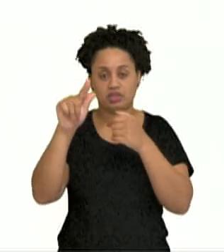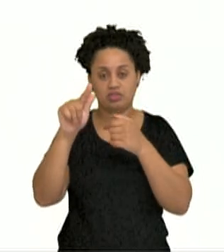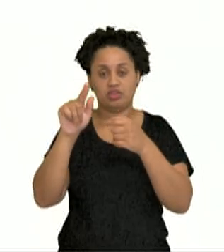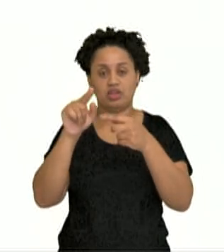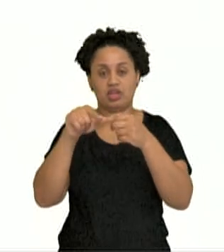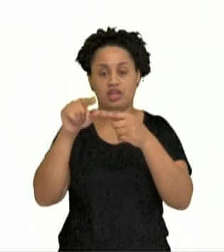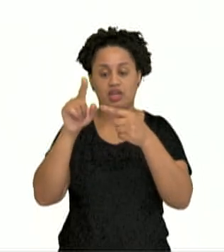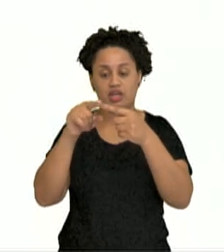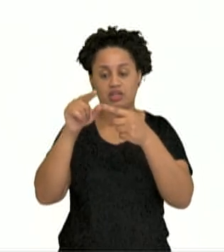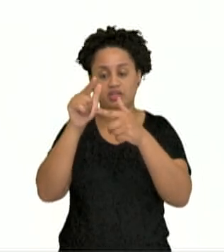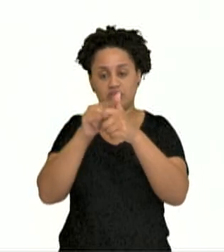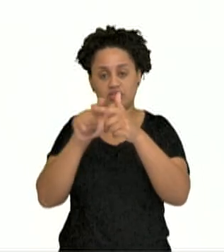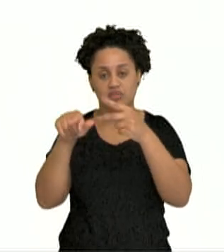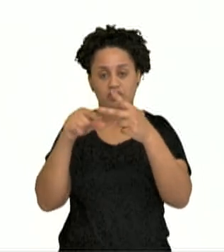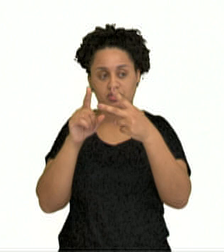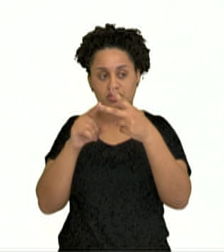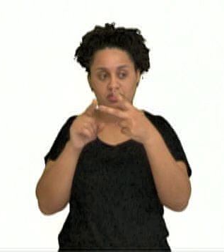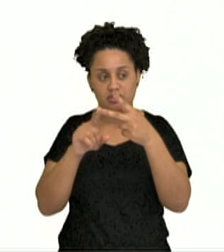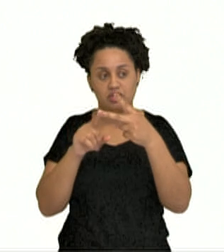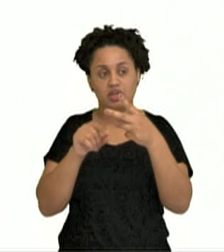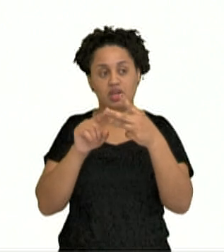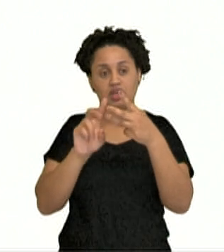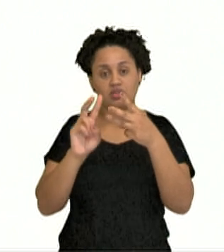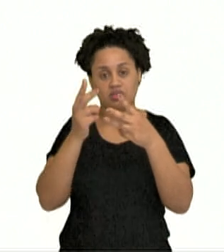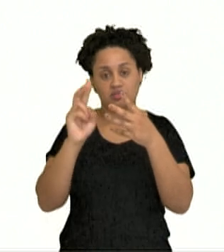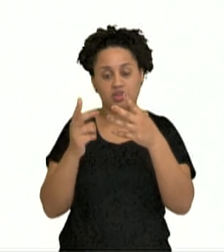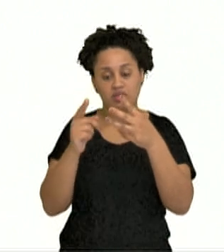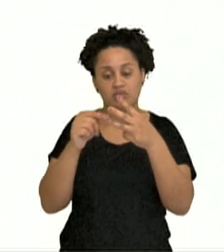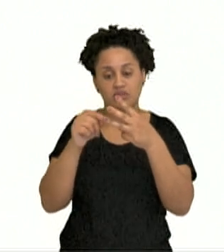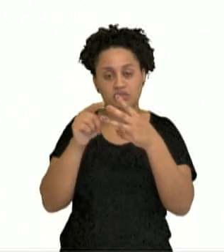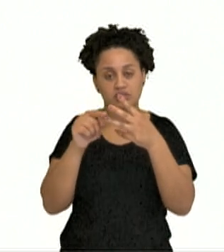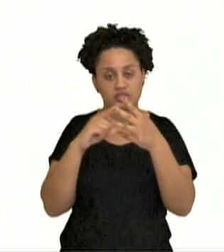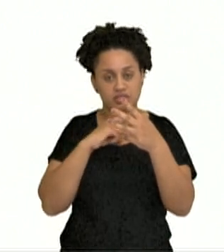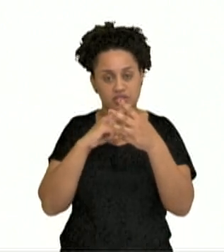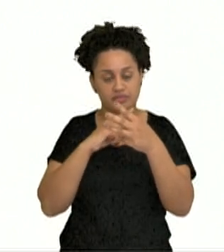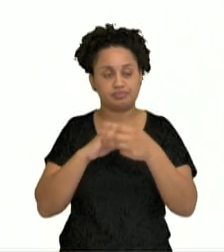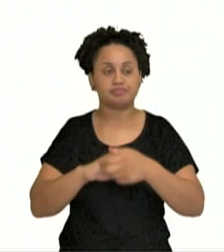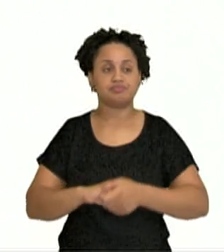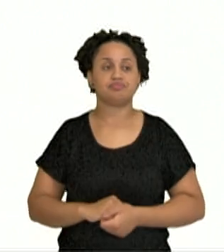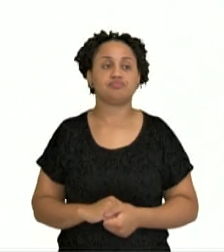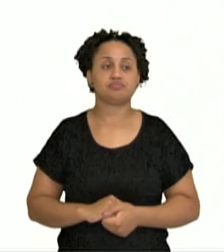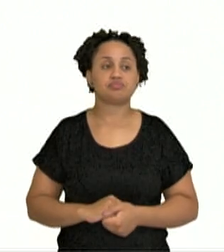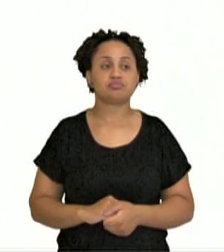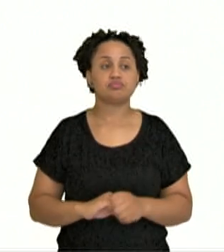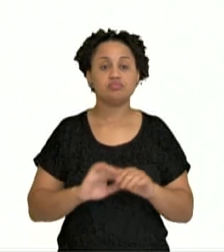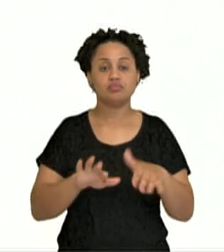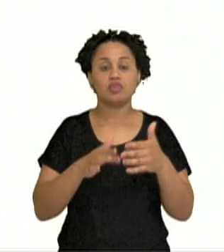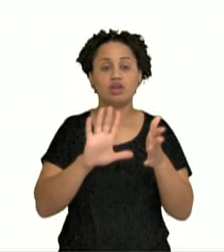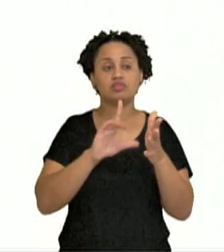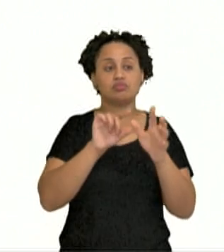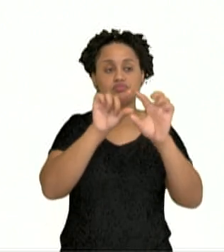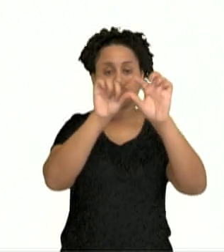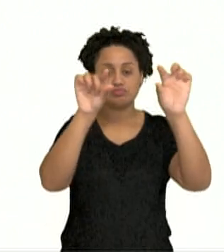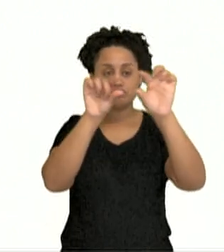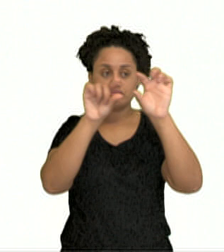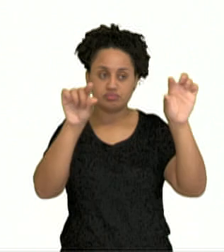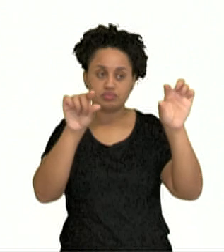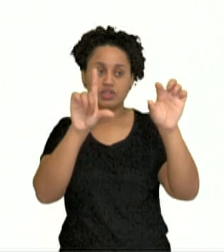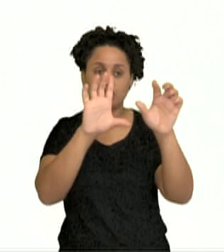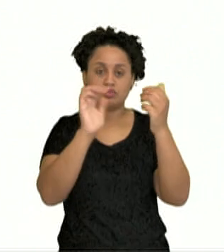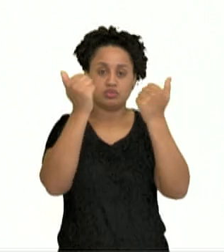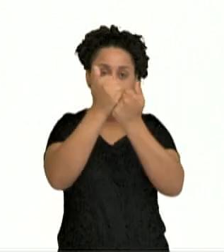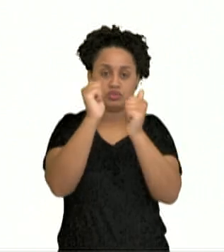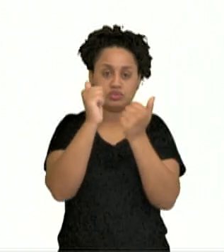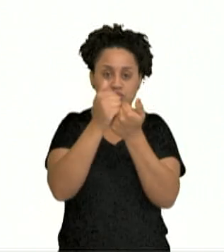dividido pelo cosseno e os valores de seno e cosseno que estão no enunciado. Então aqui eu substituí o seno de alfa